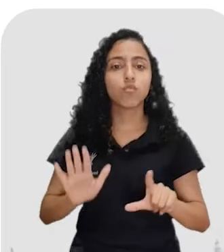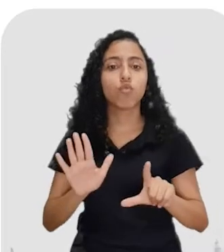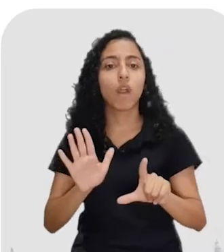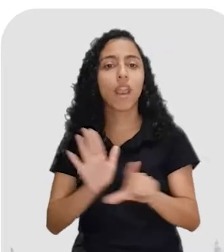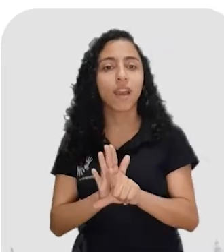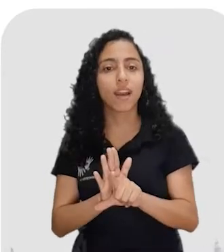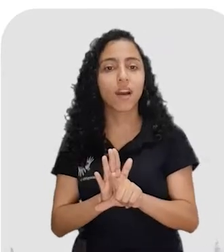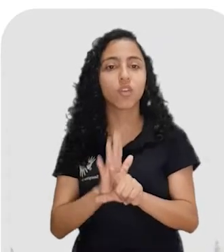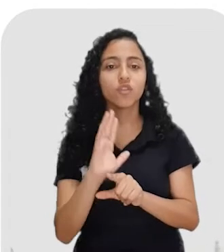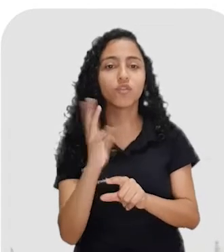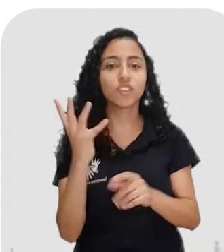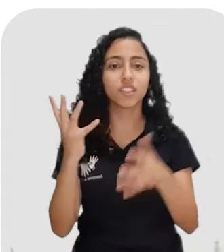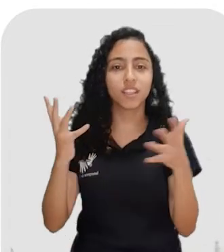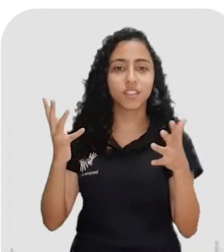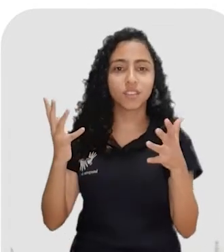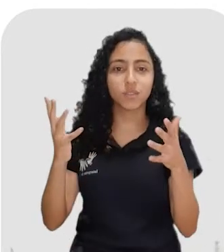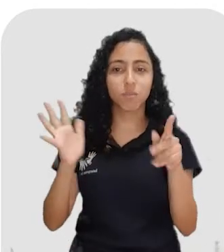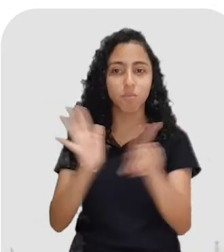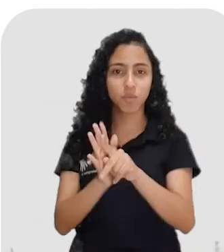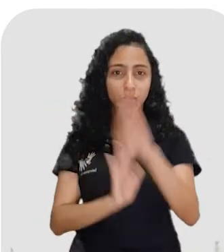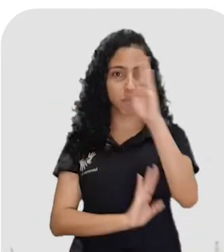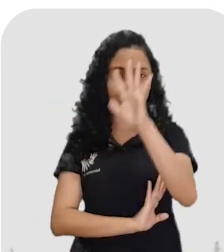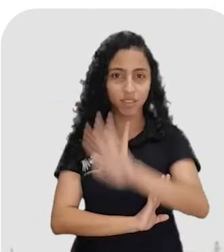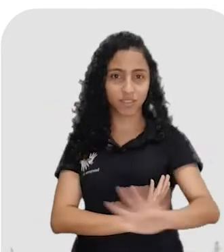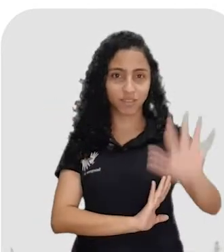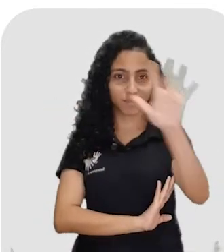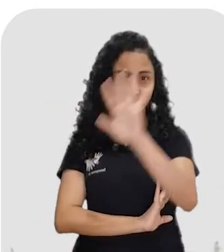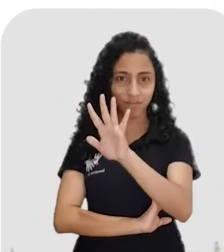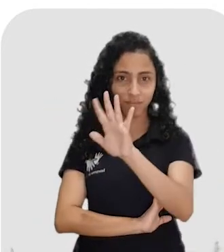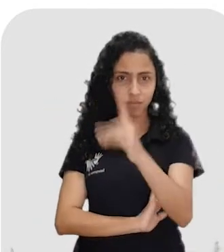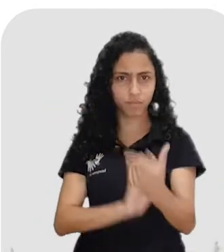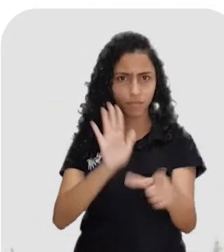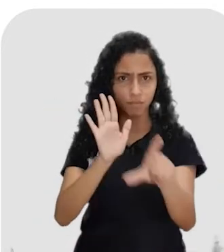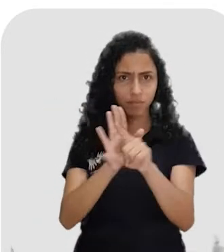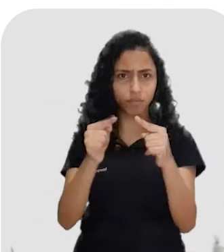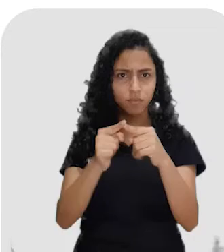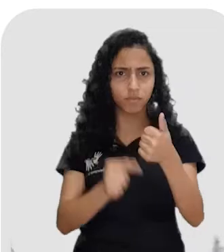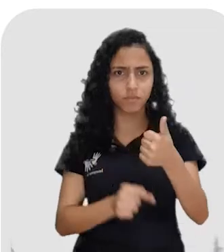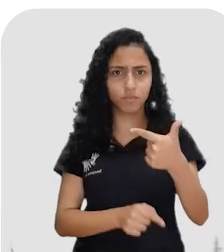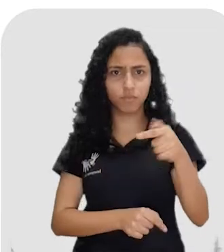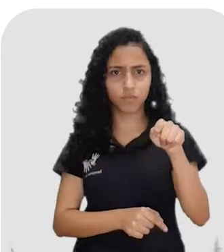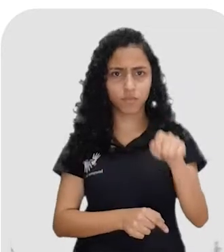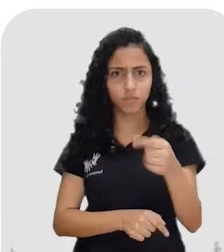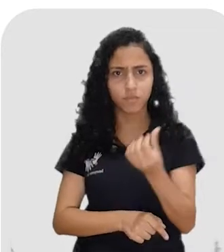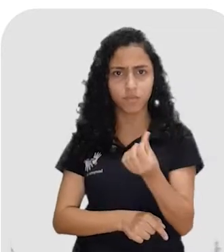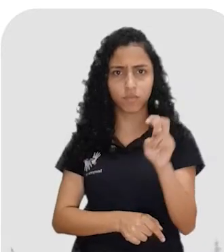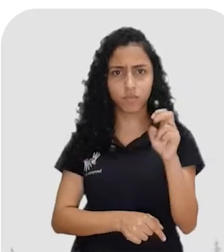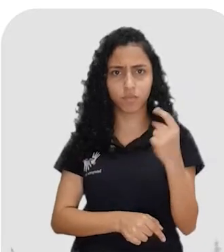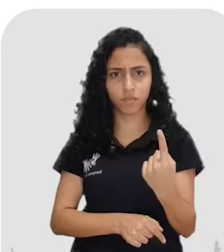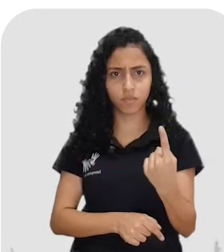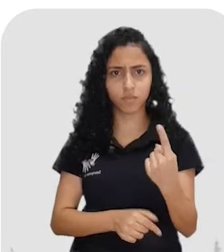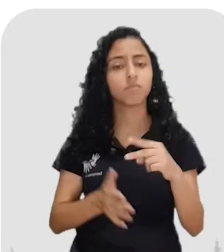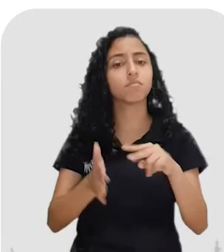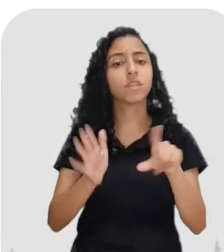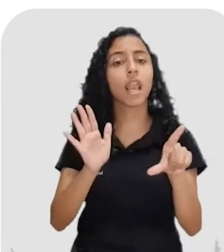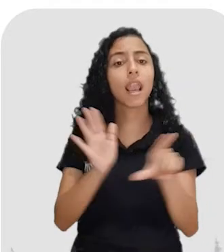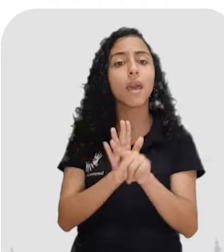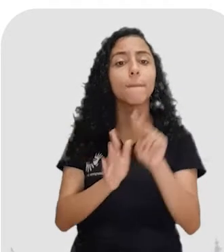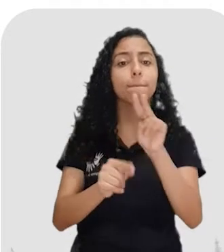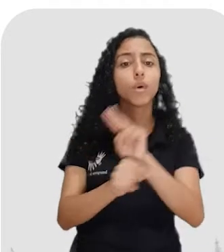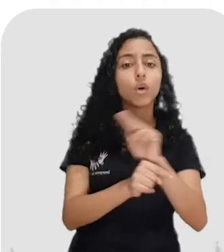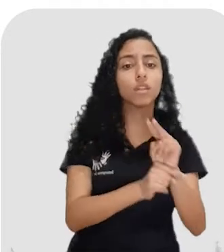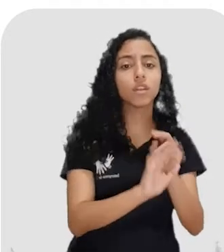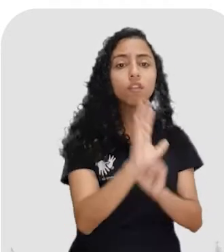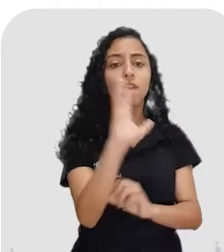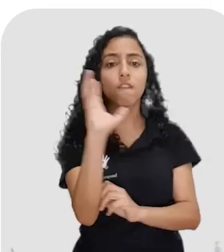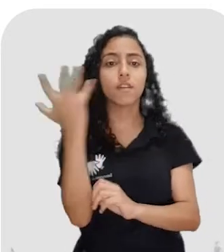passivo legal de vegetação nativa no Brasil inteiro. Esse passivo está ligado a uma lei, a Lei 12.651, que é a Lei